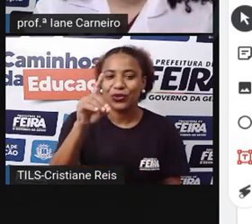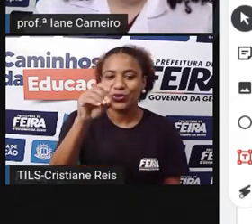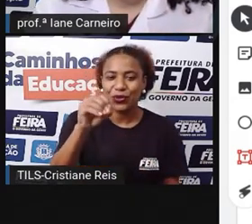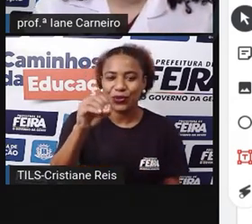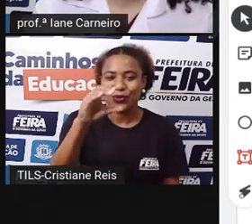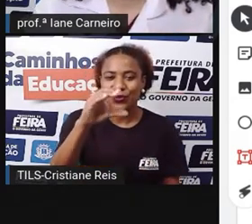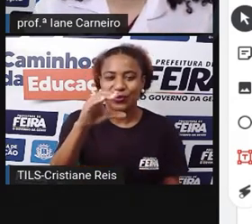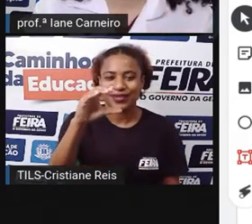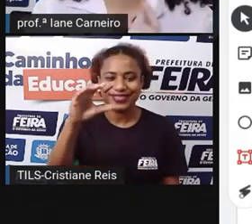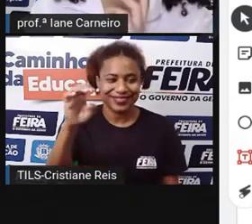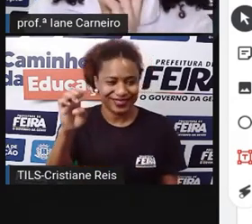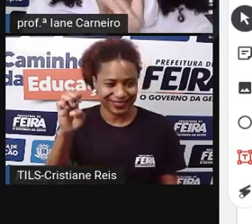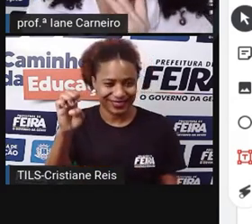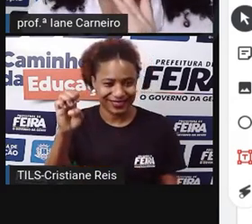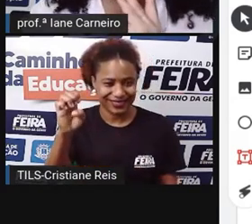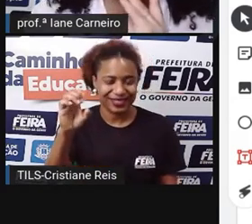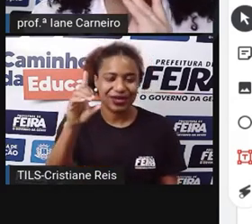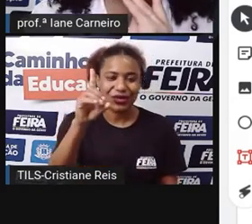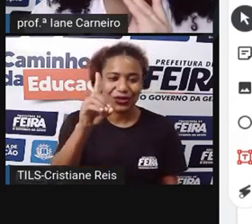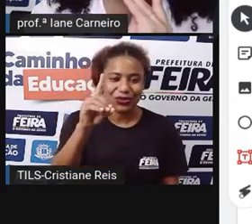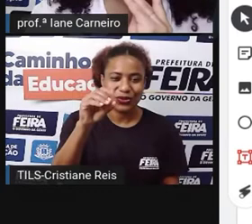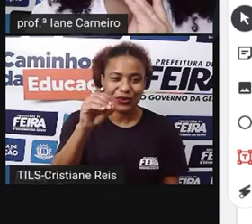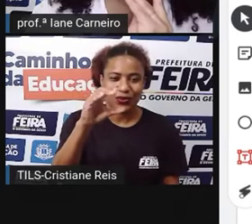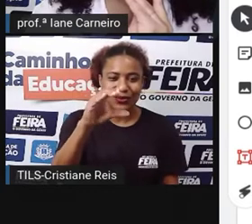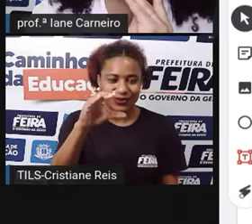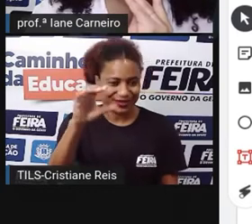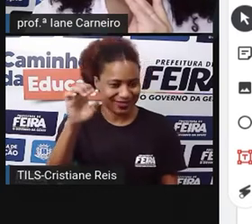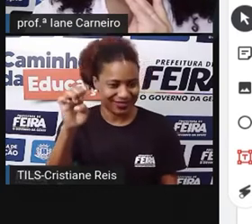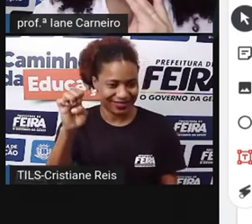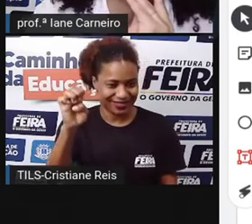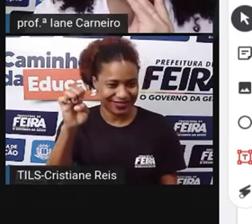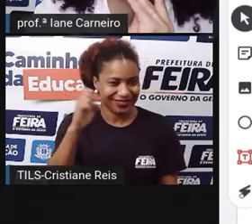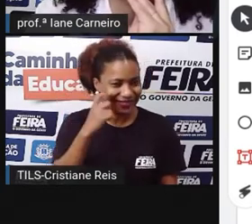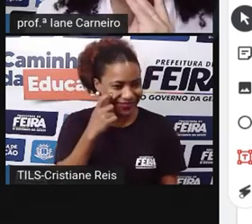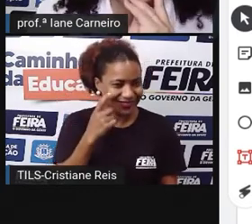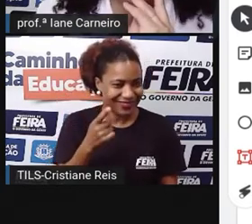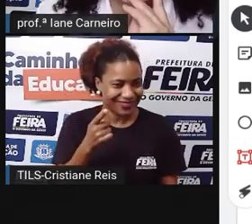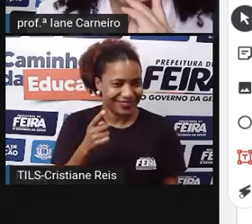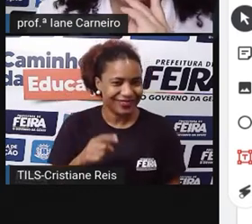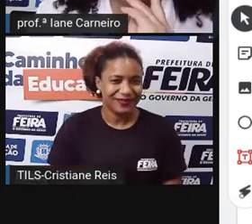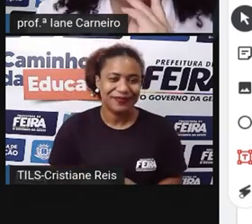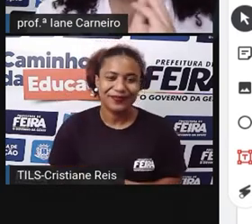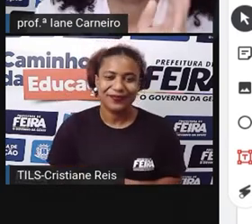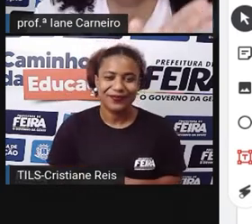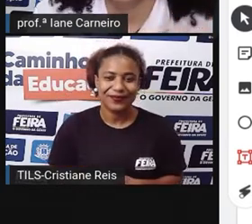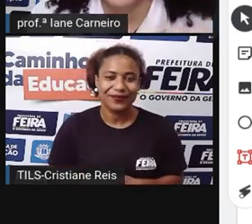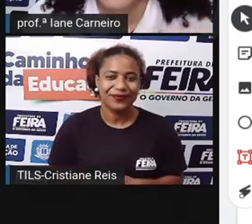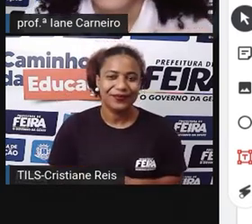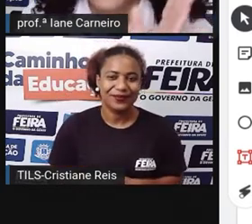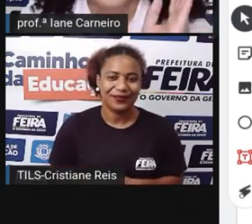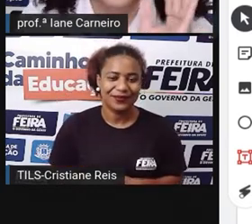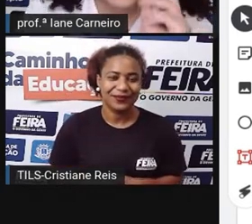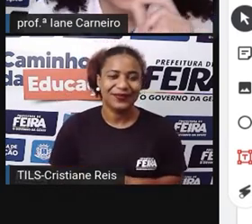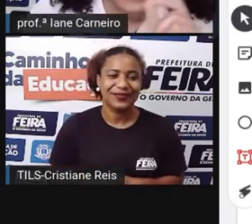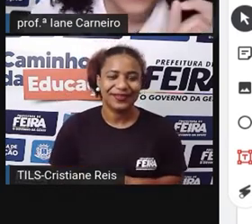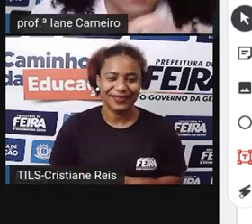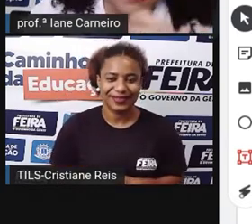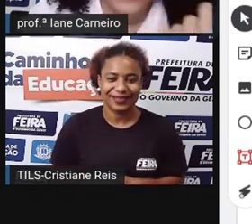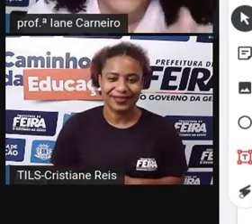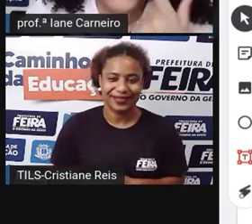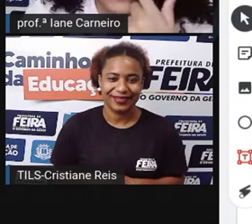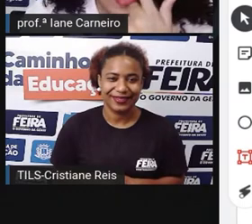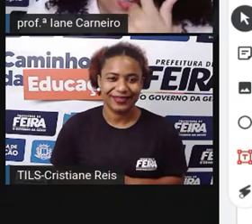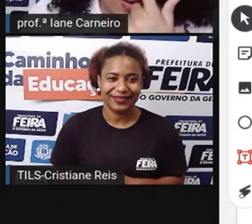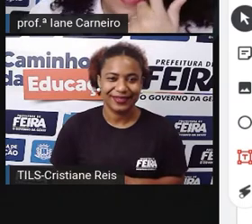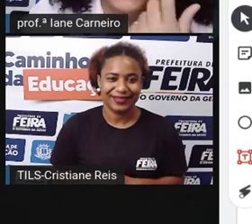Do. Se. Doce. A gente não fala doce, né? Mas aqui